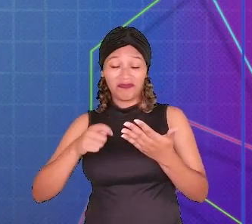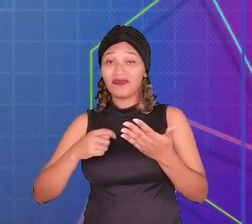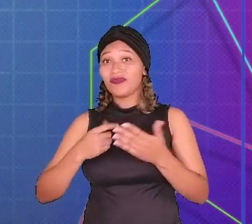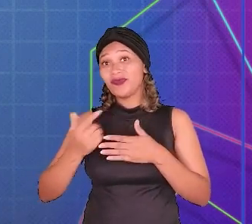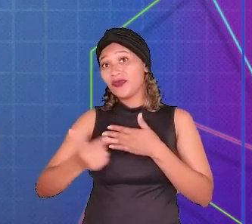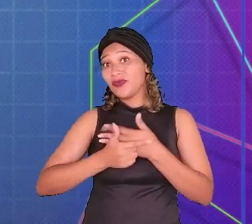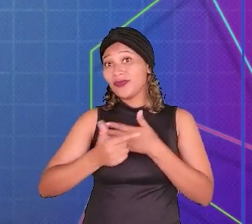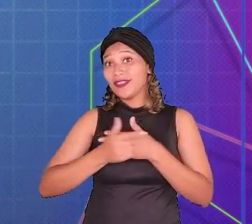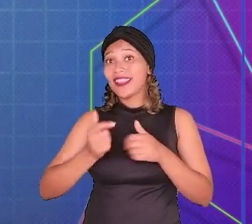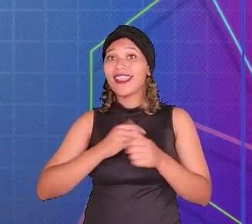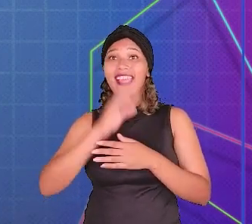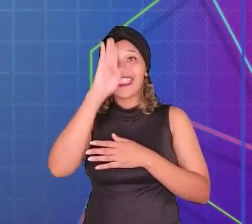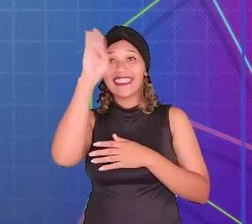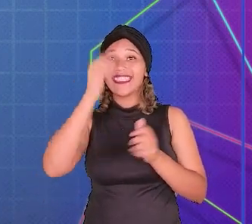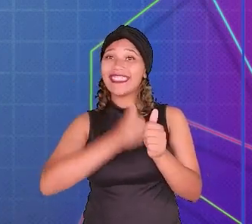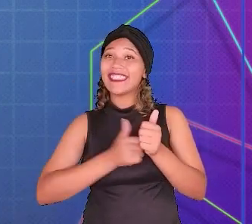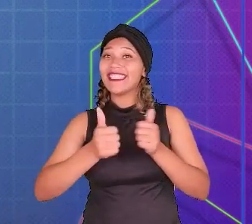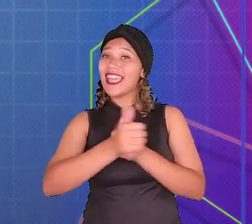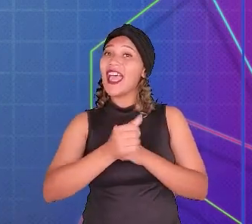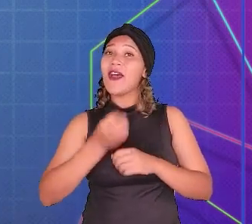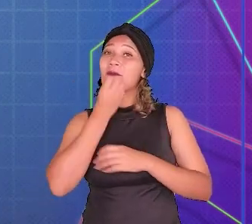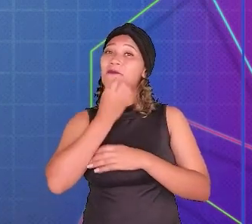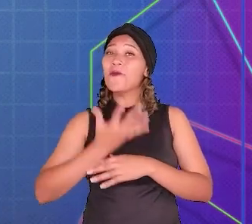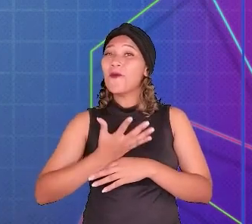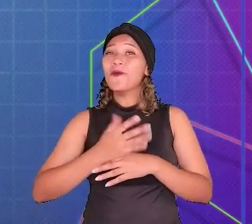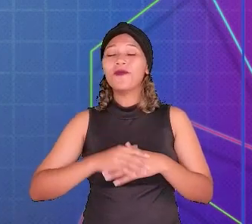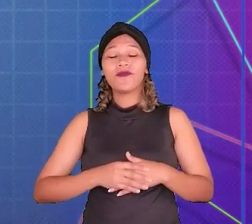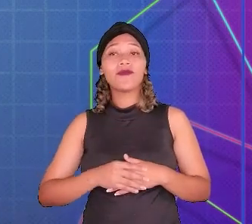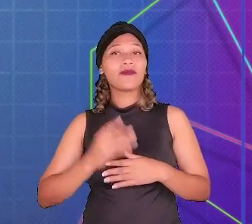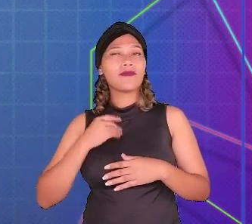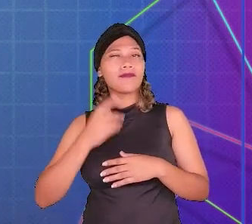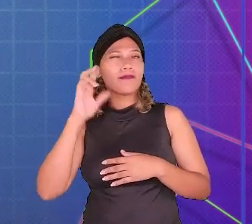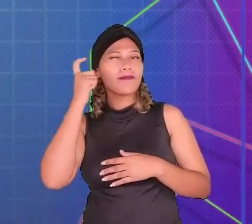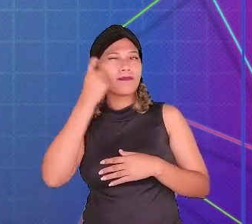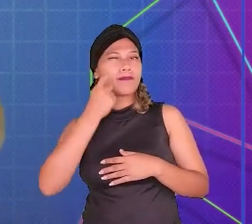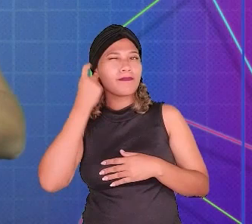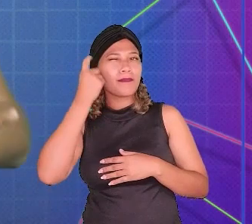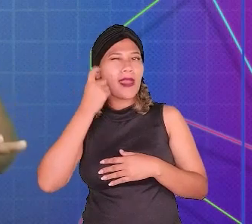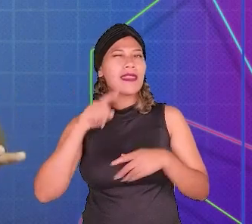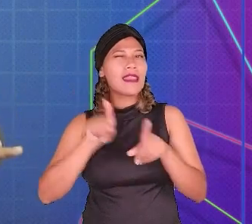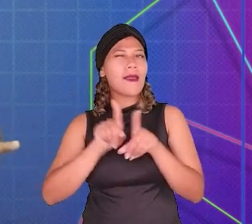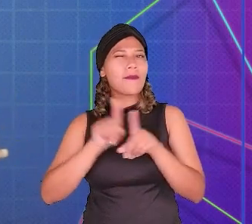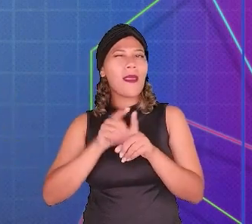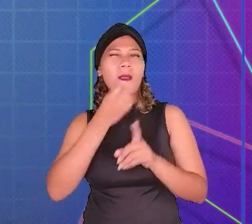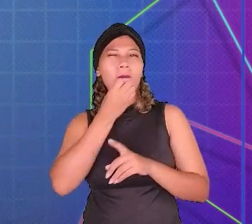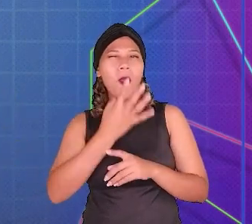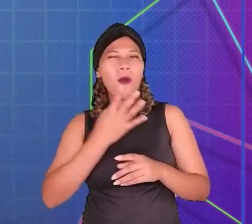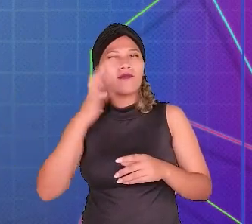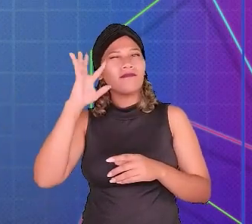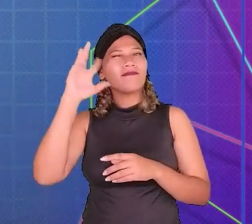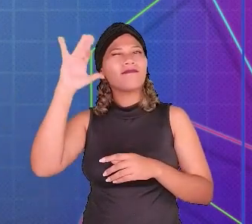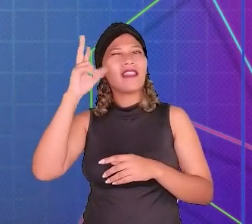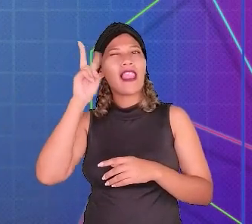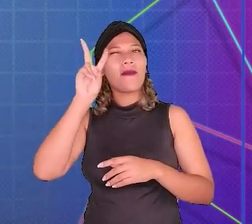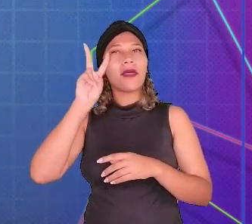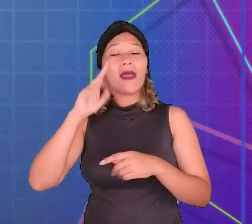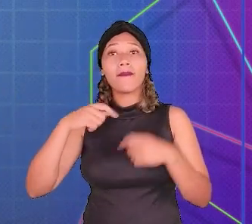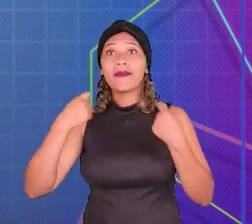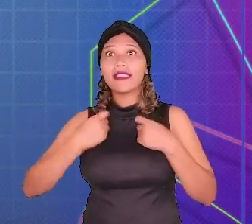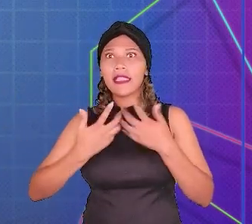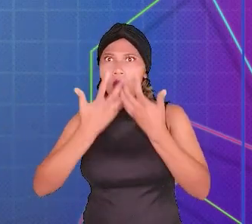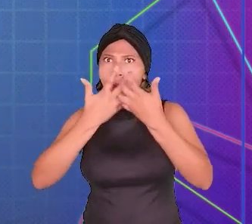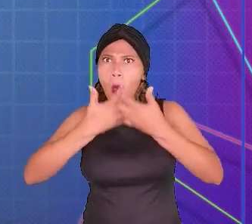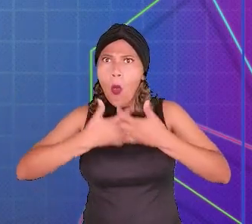isso, outra coisa que vocês devem cuidar na hora de fazer seus protagonistas e que é de extrema importância, os personagens precisam